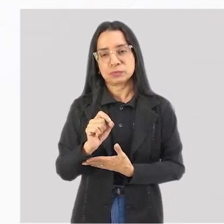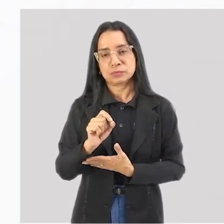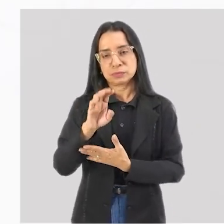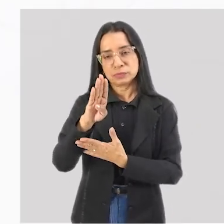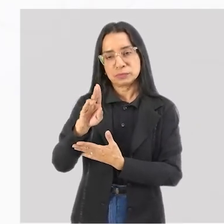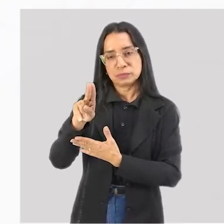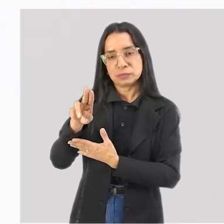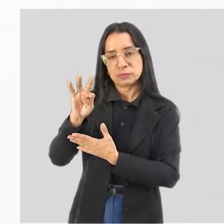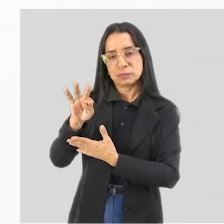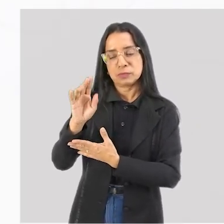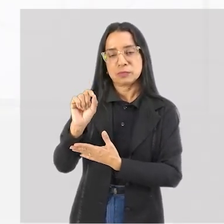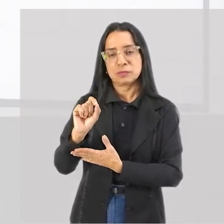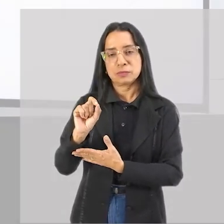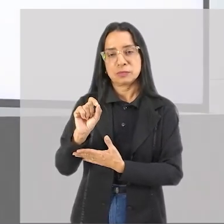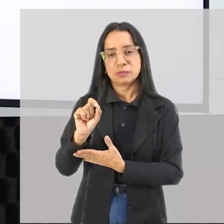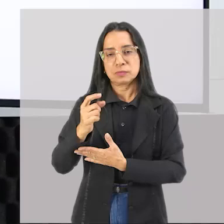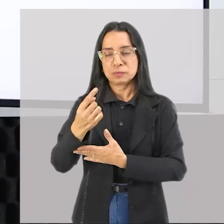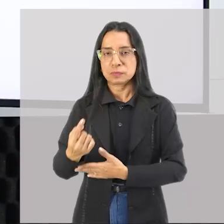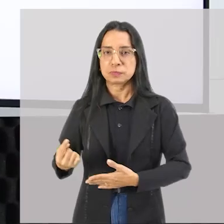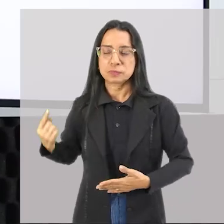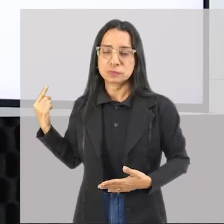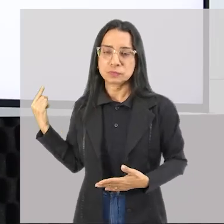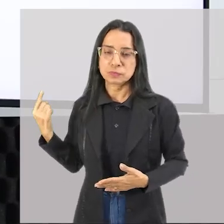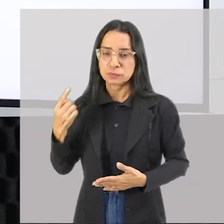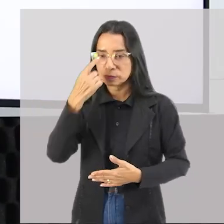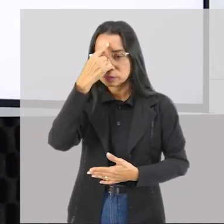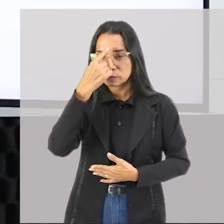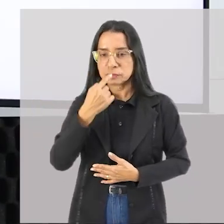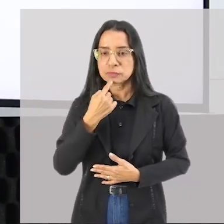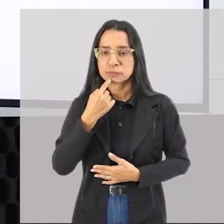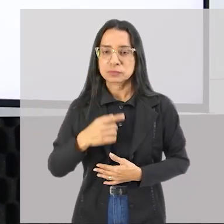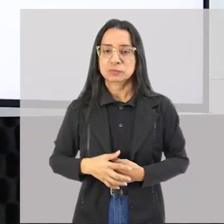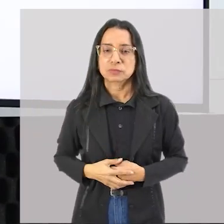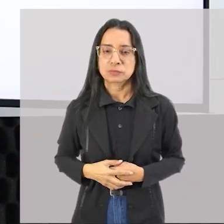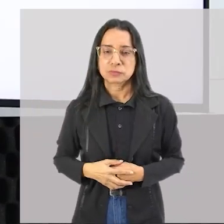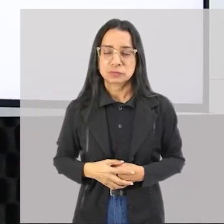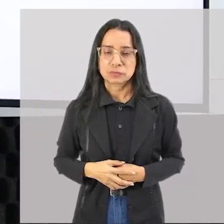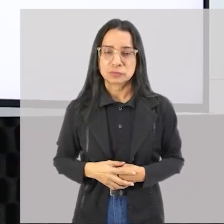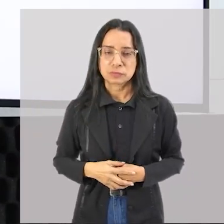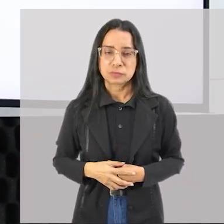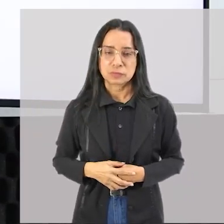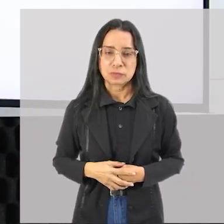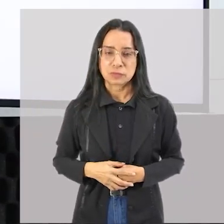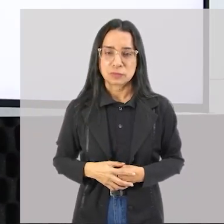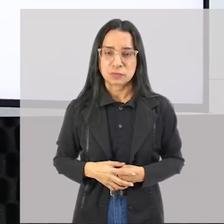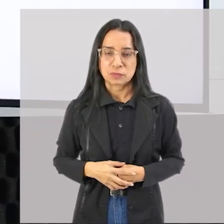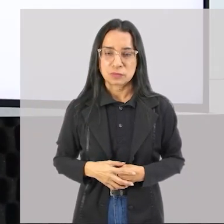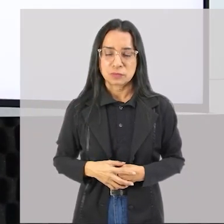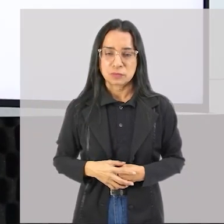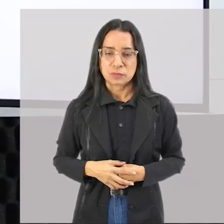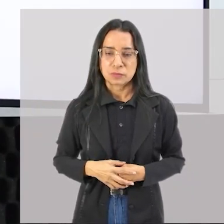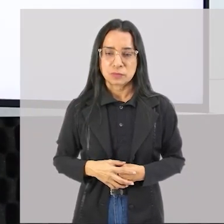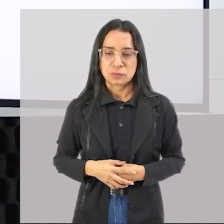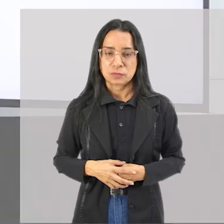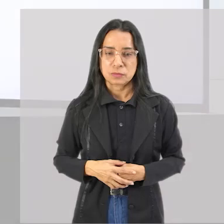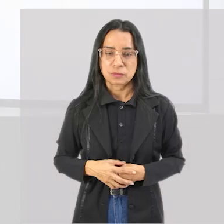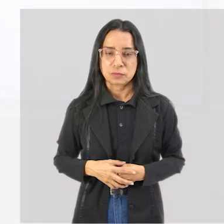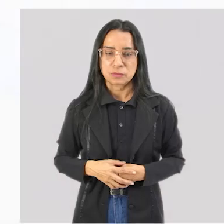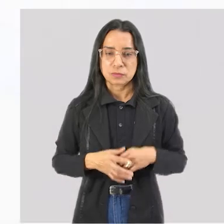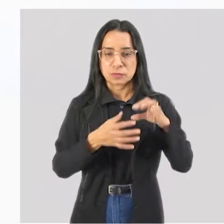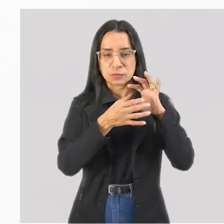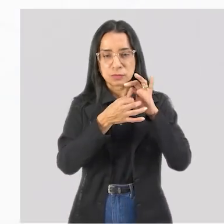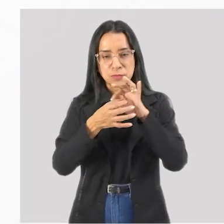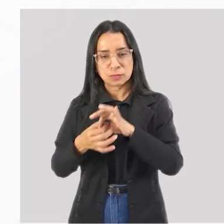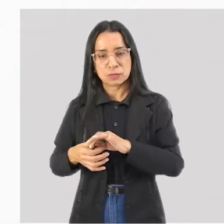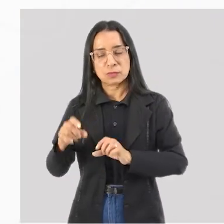palavrinha but. I found eggs, but he found eggs, but he didn't find milk. No